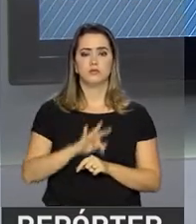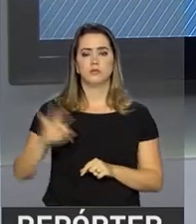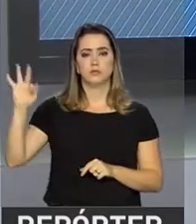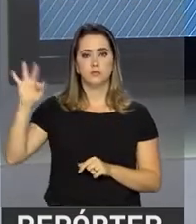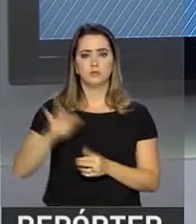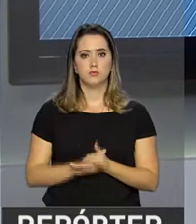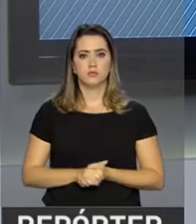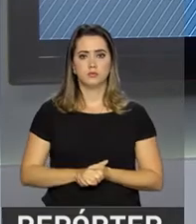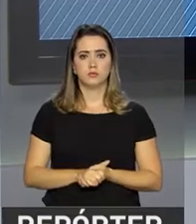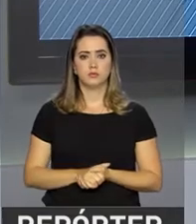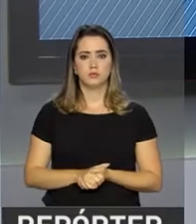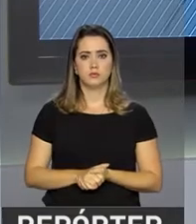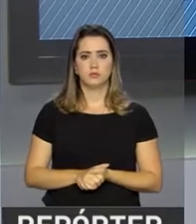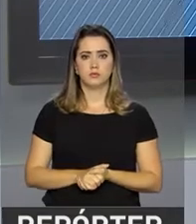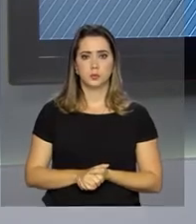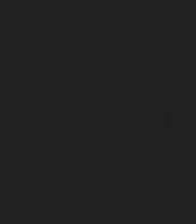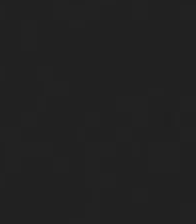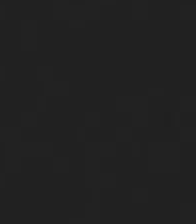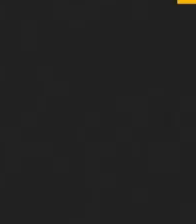do governo federal